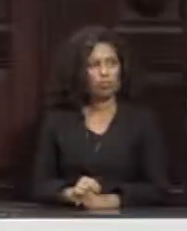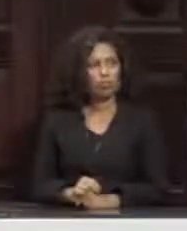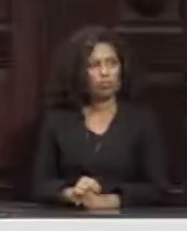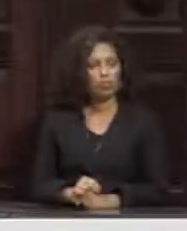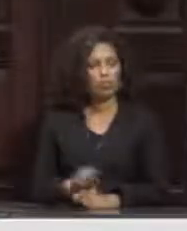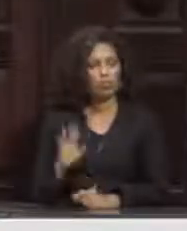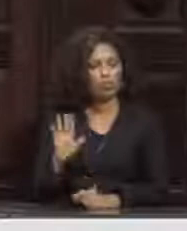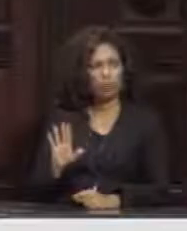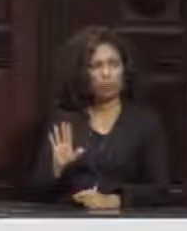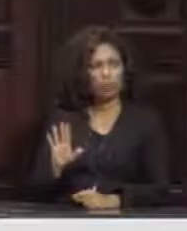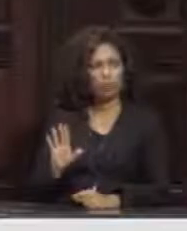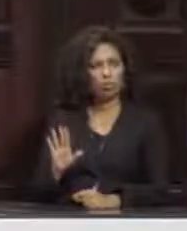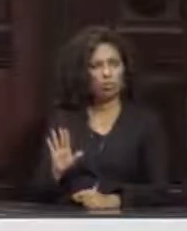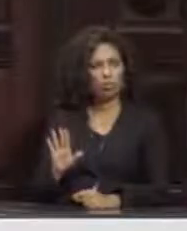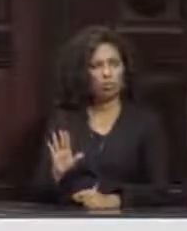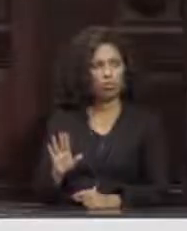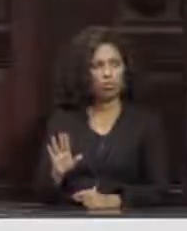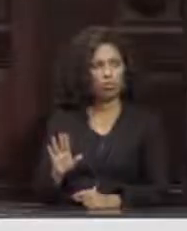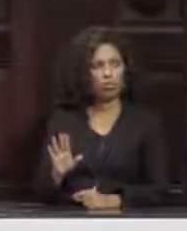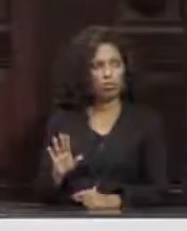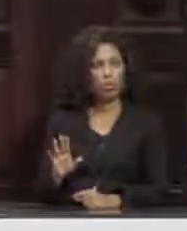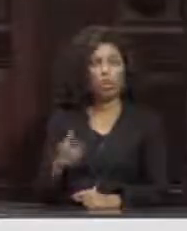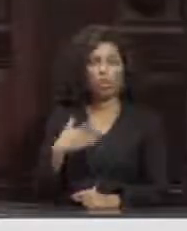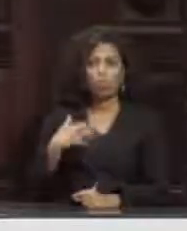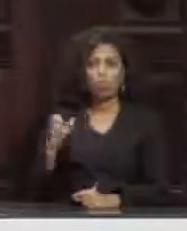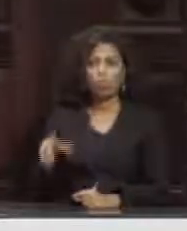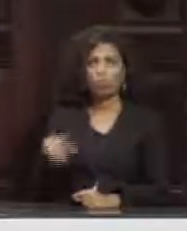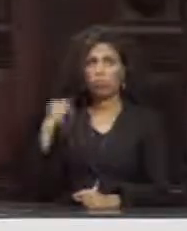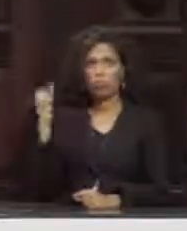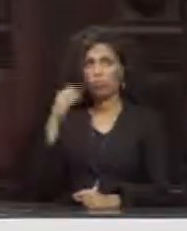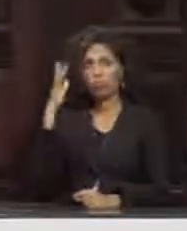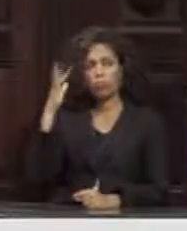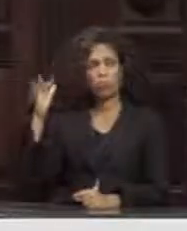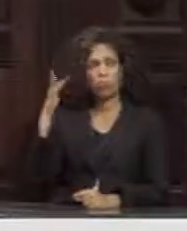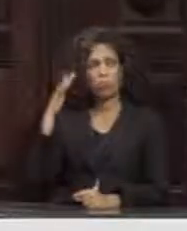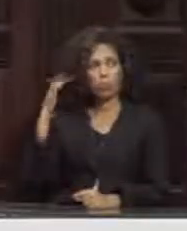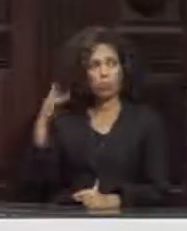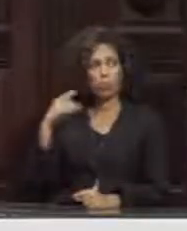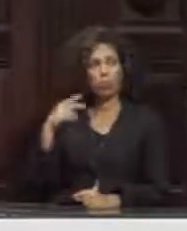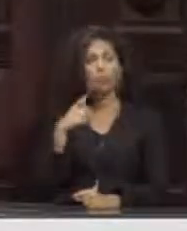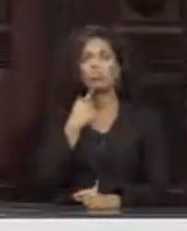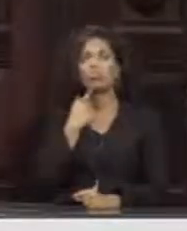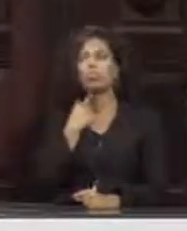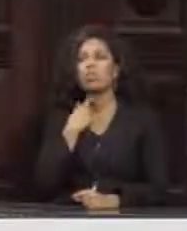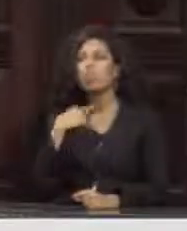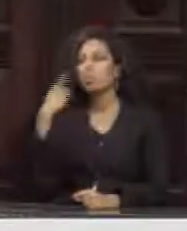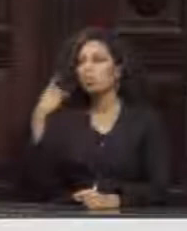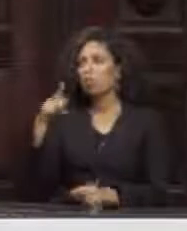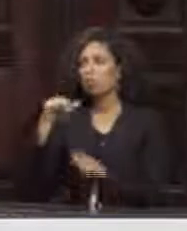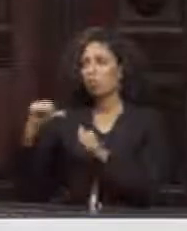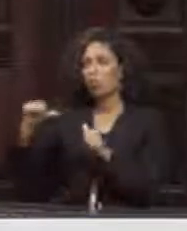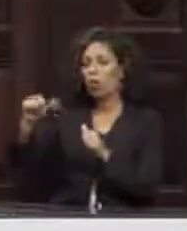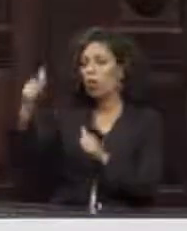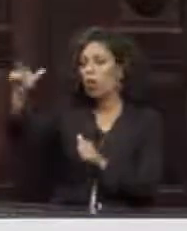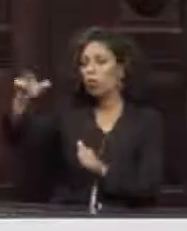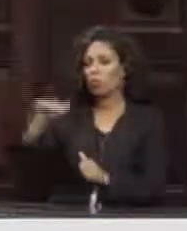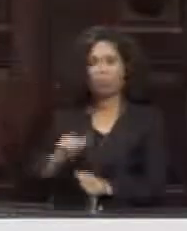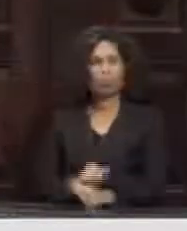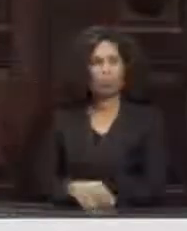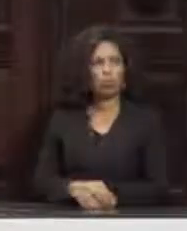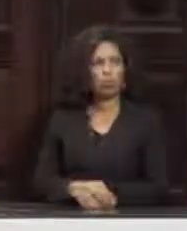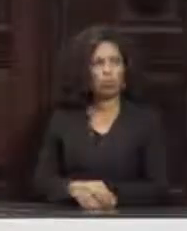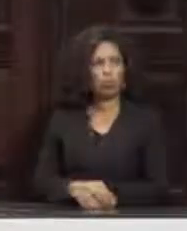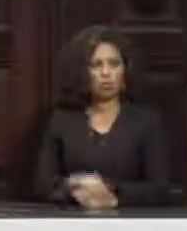Mas é de se imaginar que o propósito é outro, porque não tem aqui